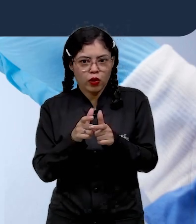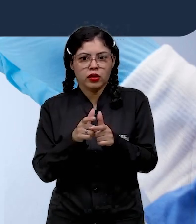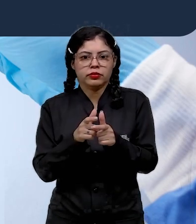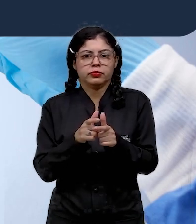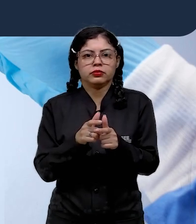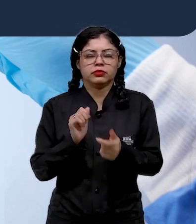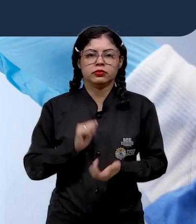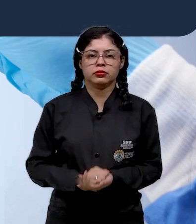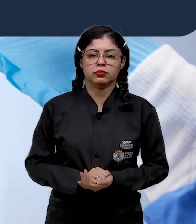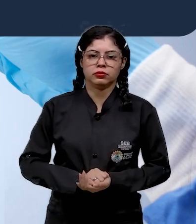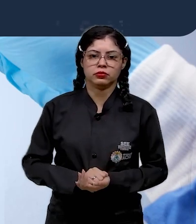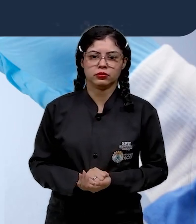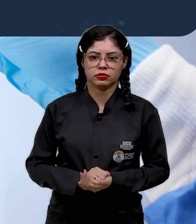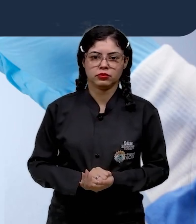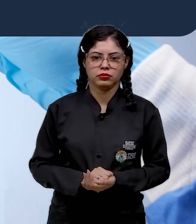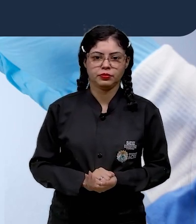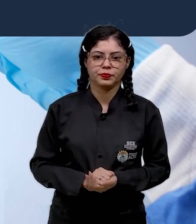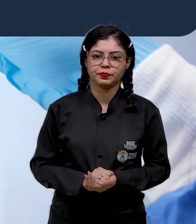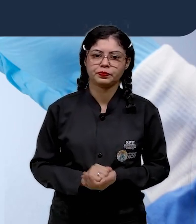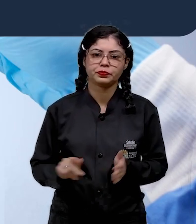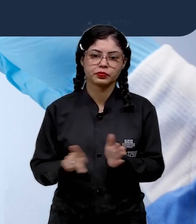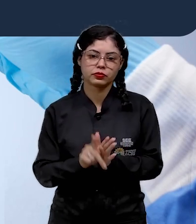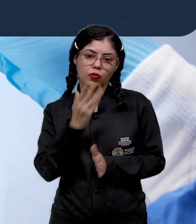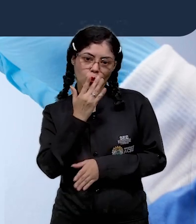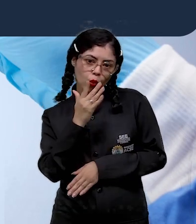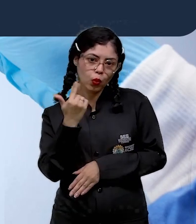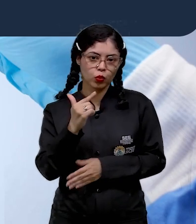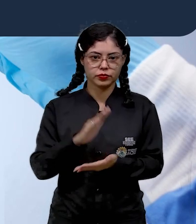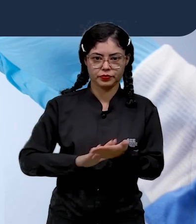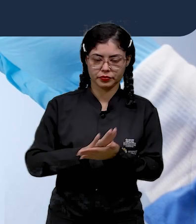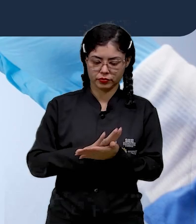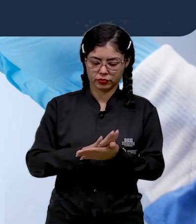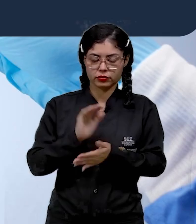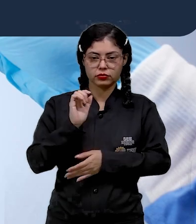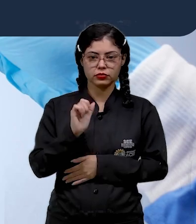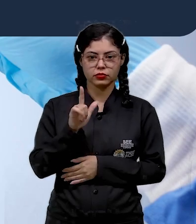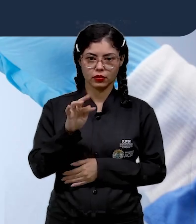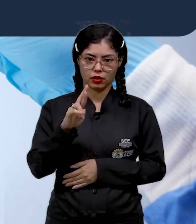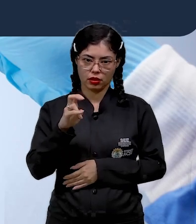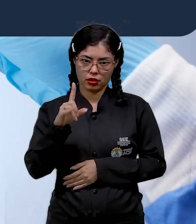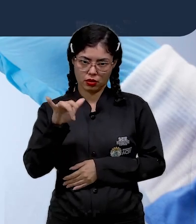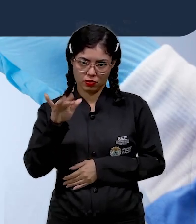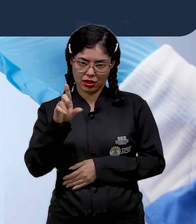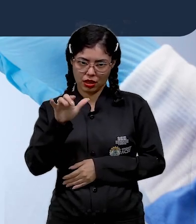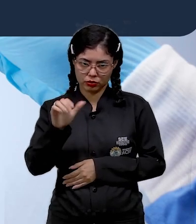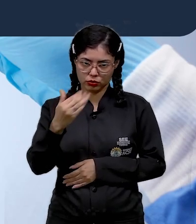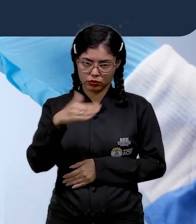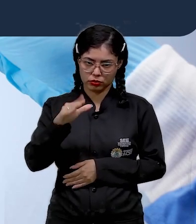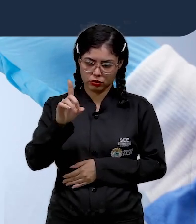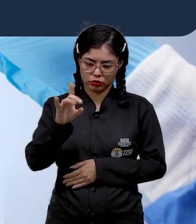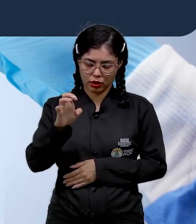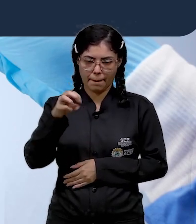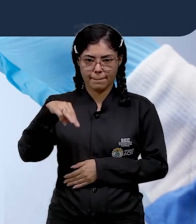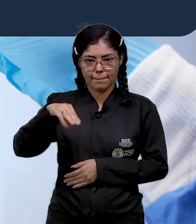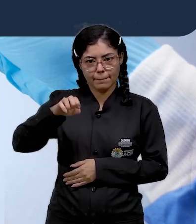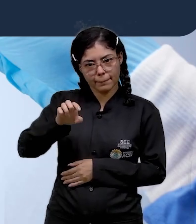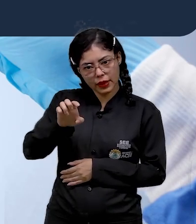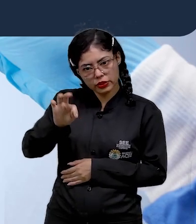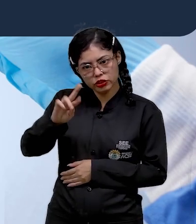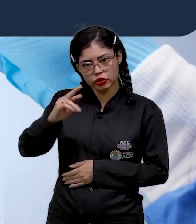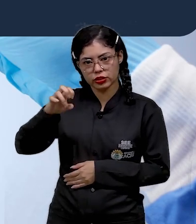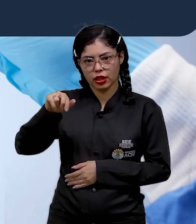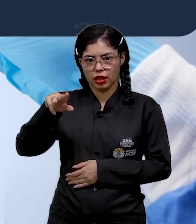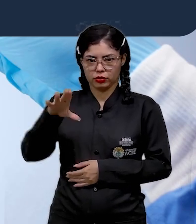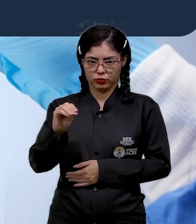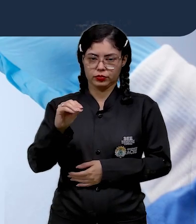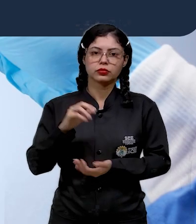ser reduzido a uma forma incolor chamado leucoazul de metileno. E o azul de metileno, né, ele